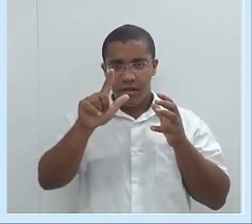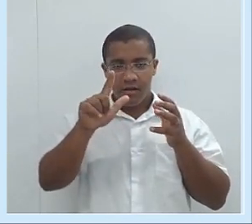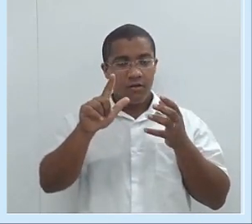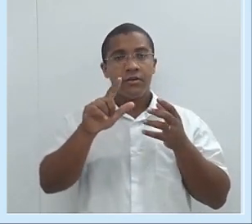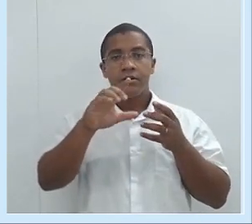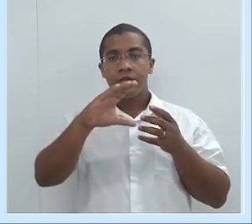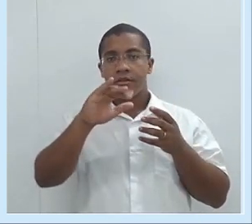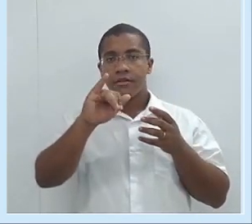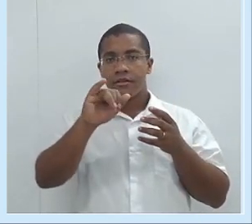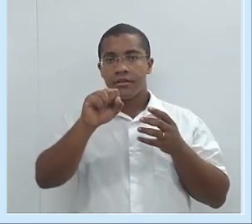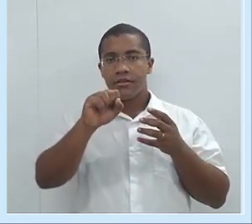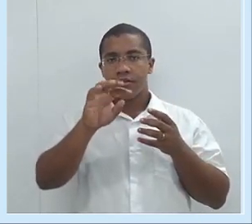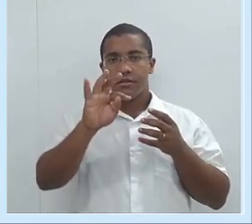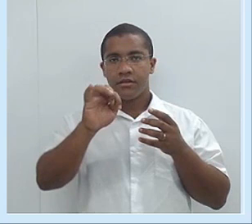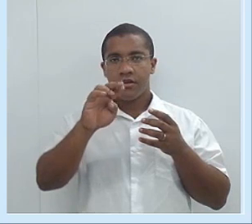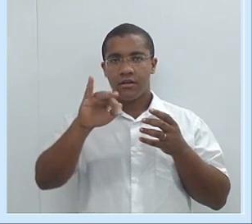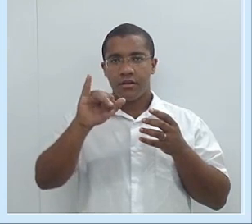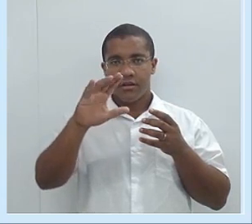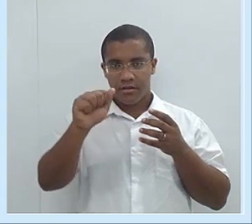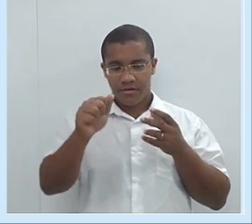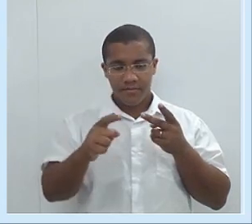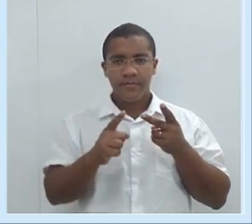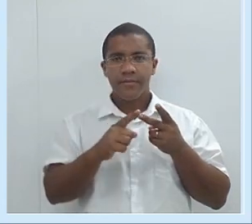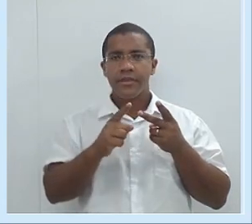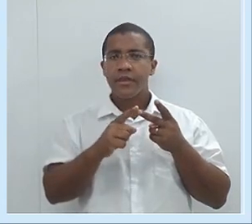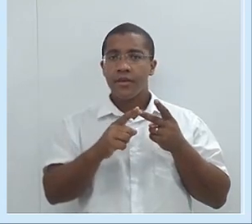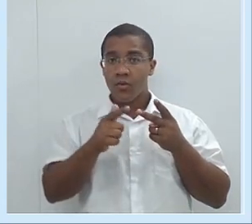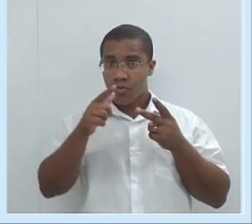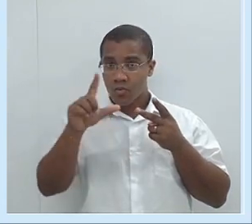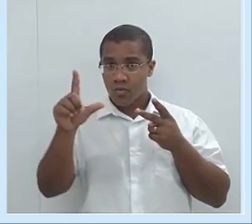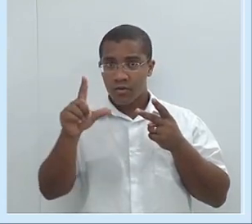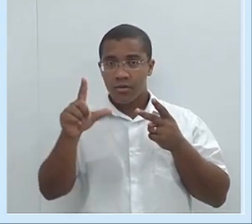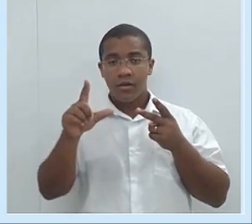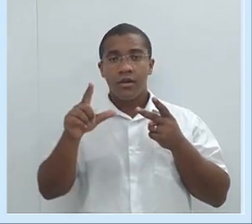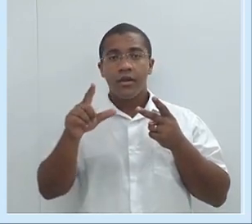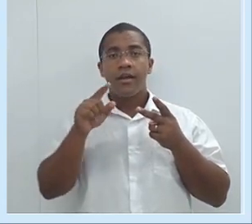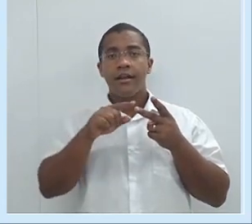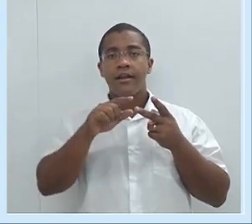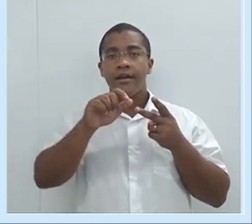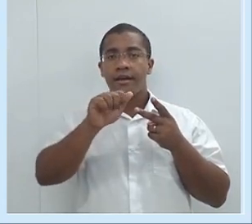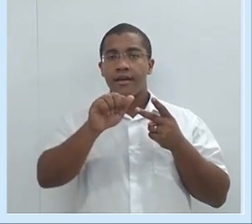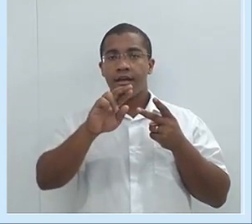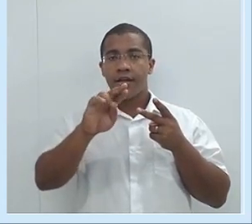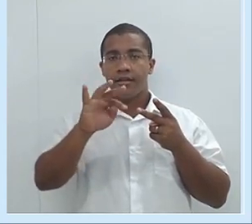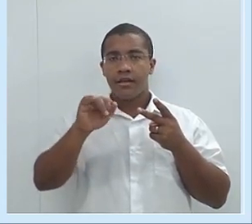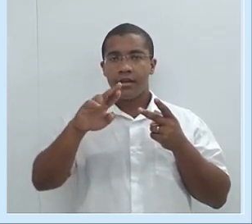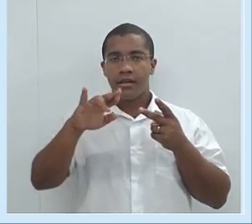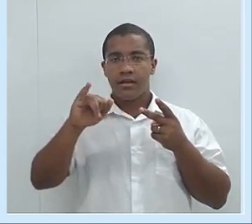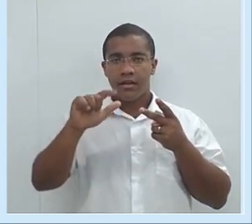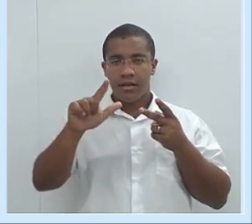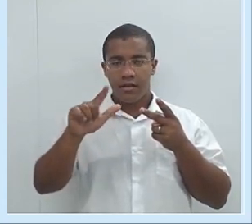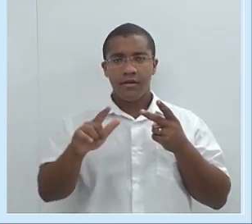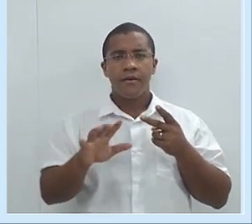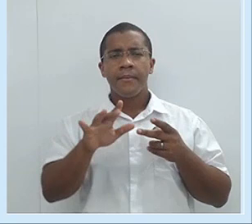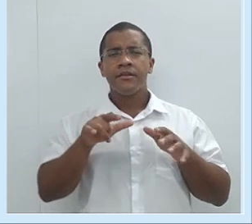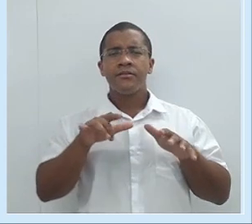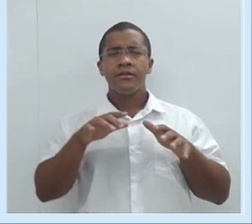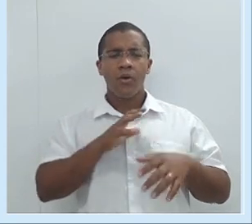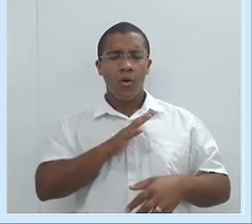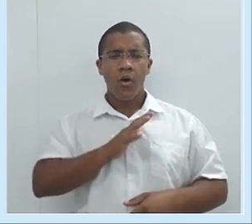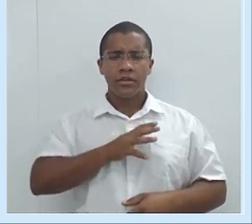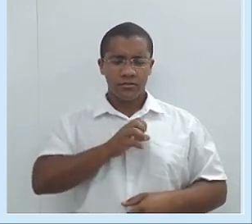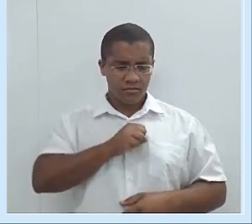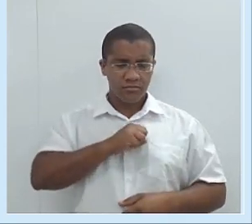se contrair, e se o coração ele relaxa, a gente tem a pressão arterial. Quando se fala do